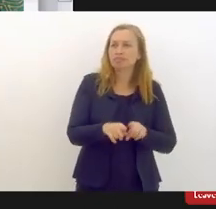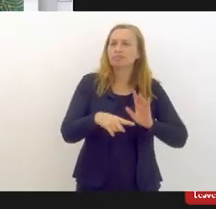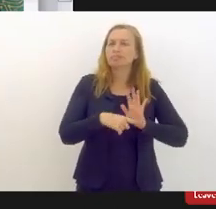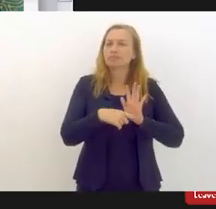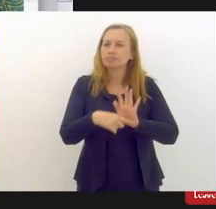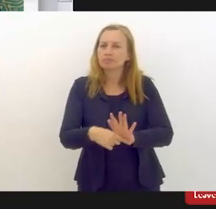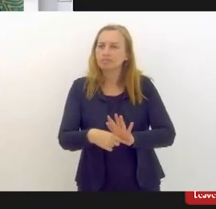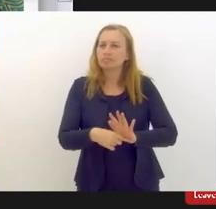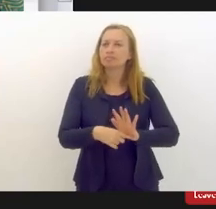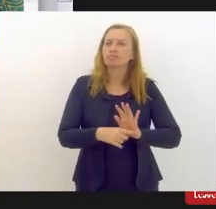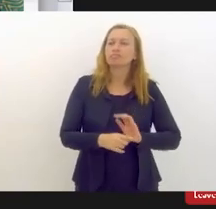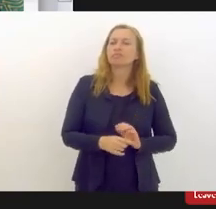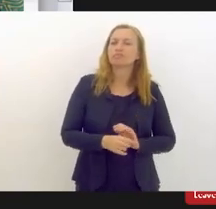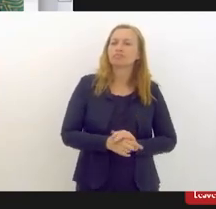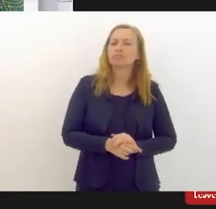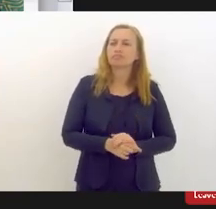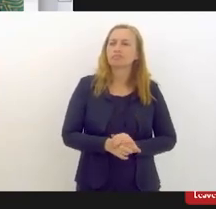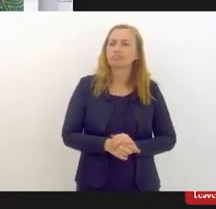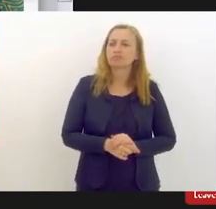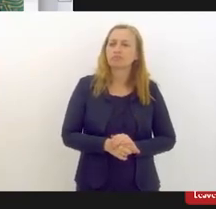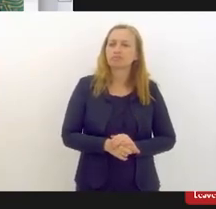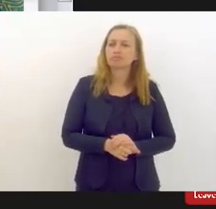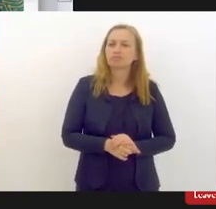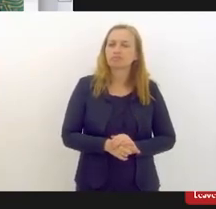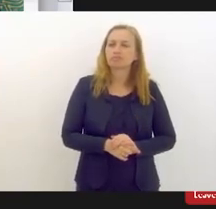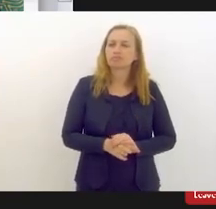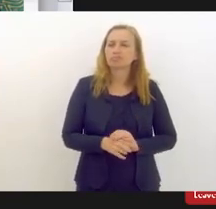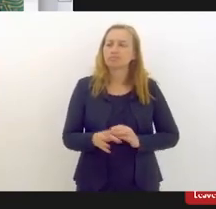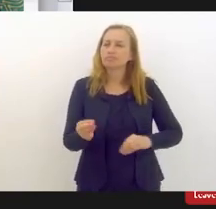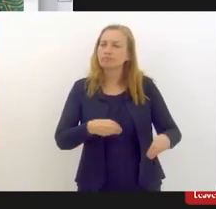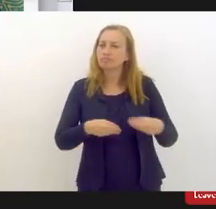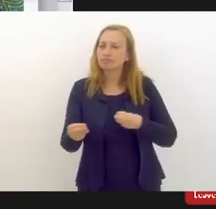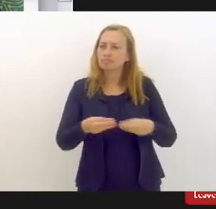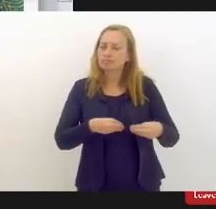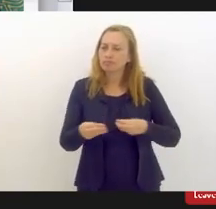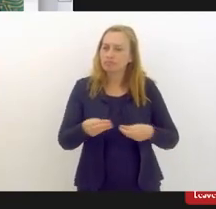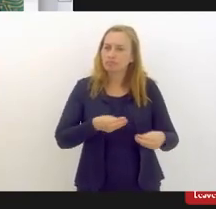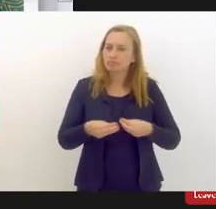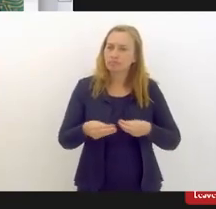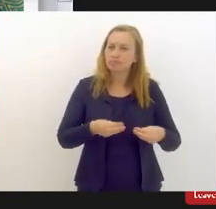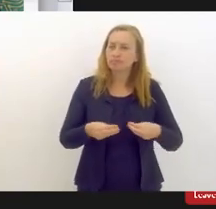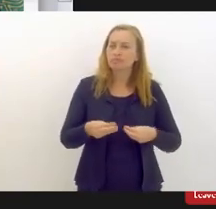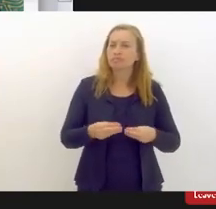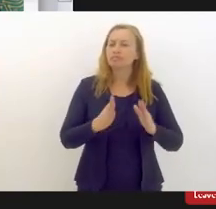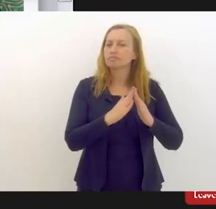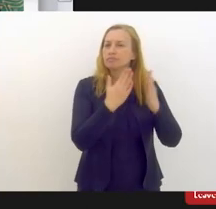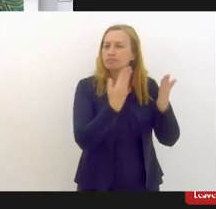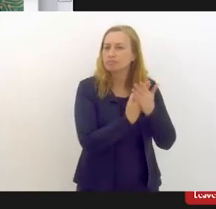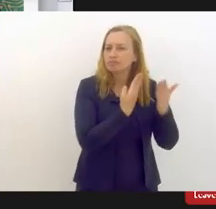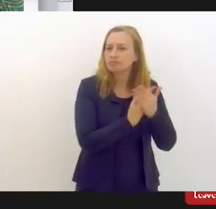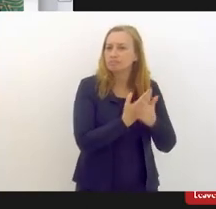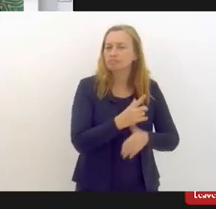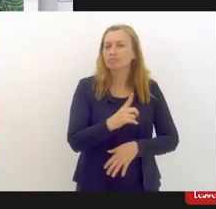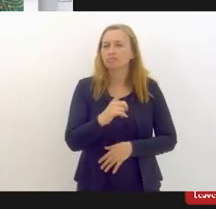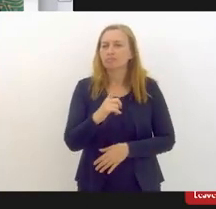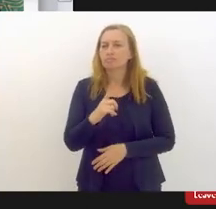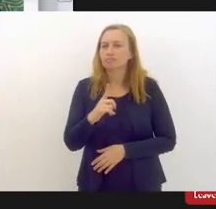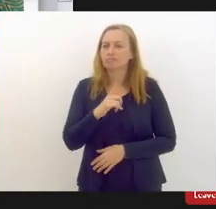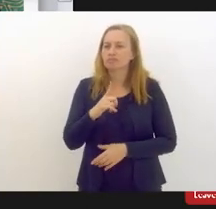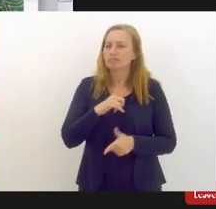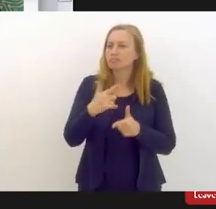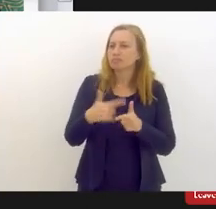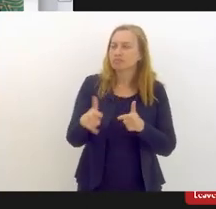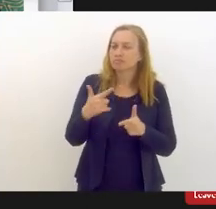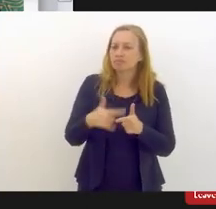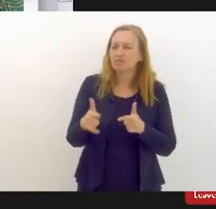aí na condição da criticidade, principalmente, dos colégios que têm algum tipo de problema,